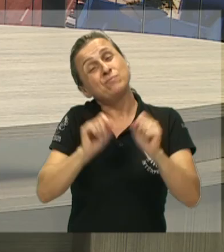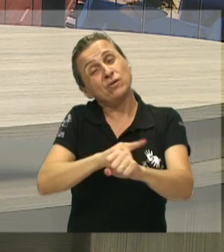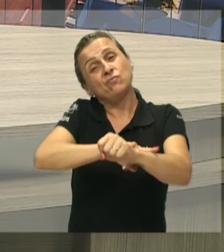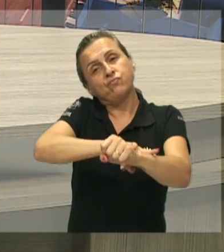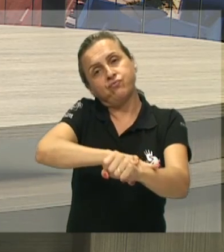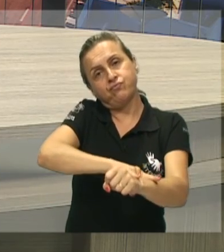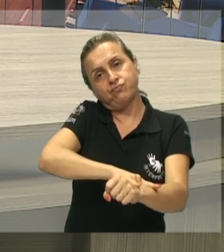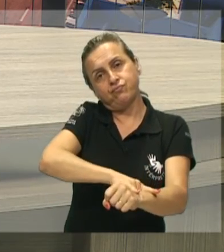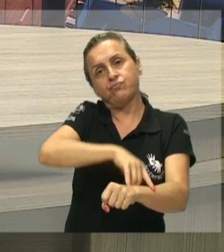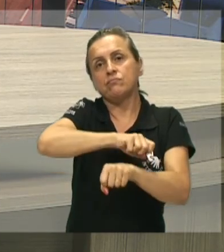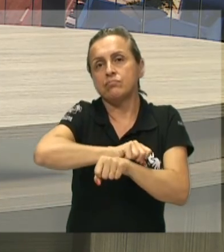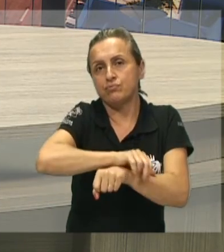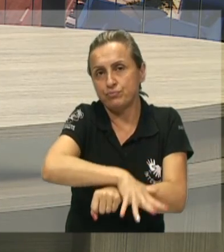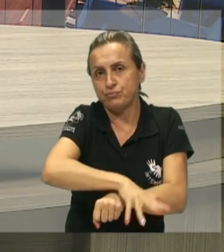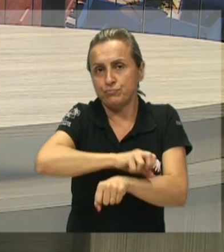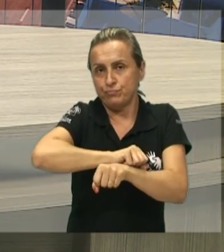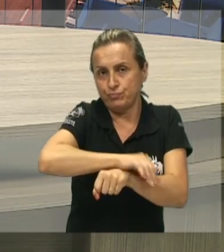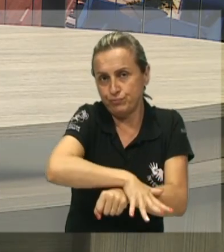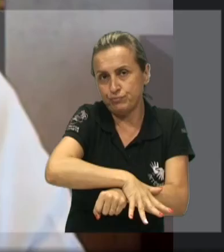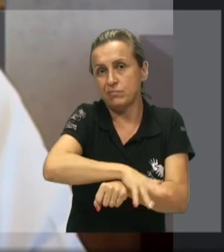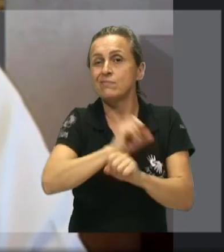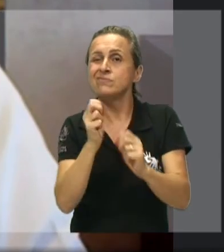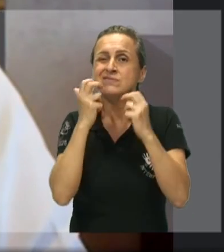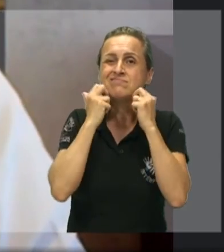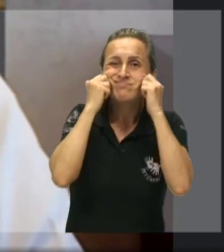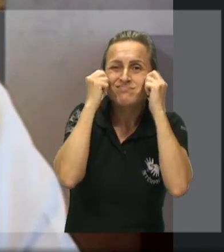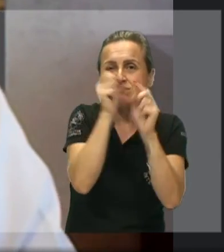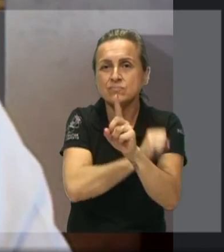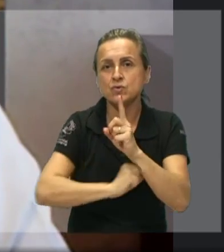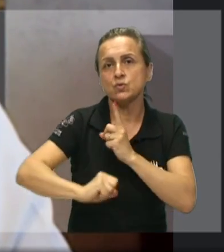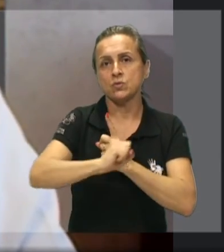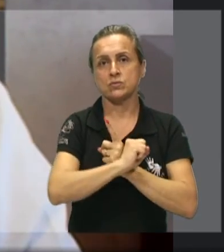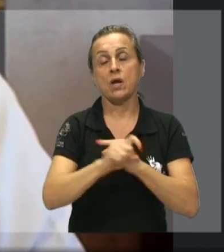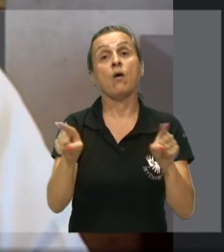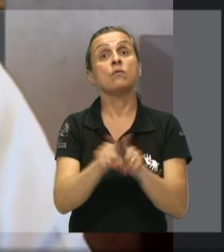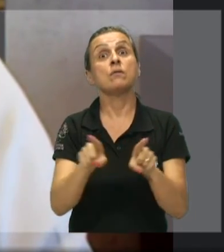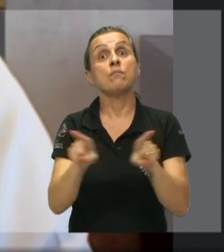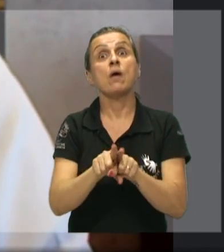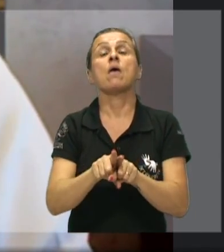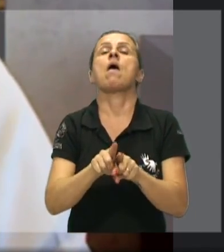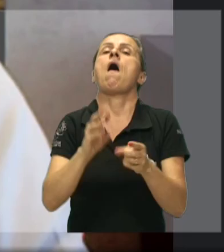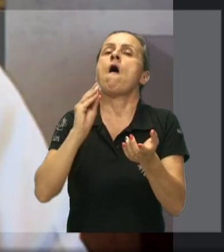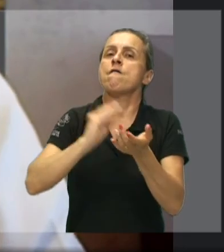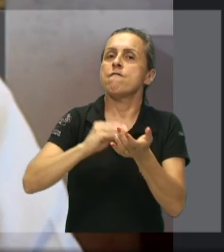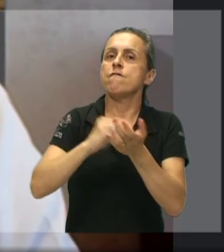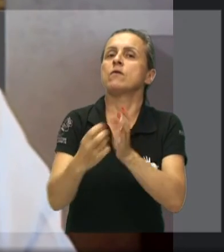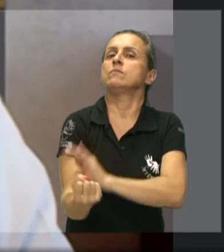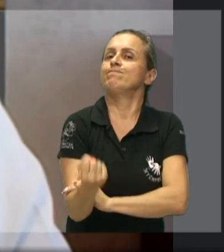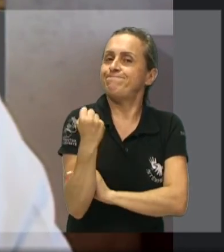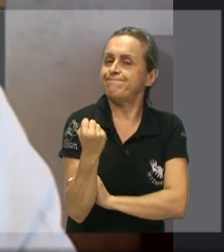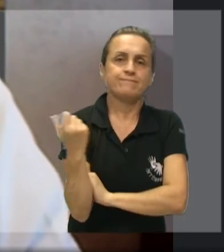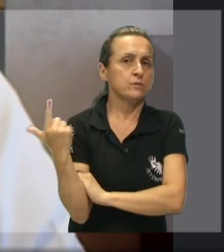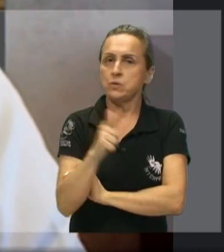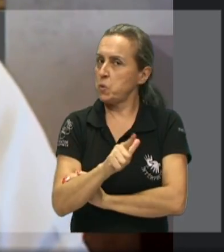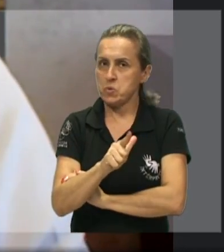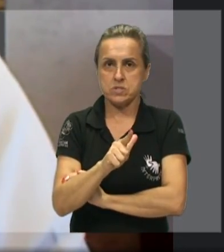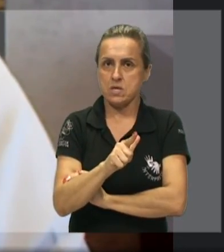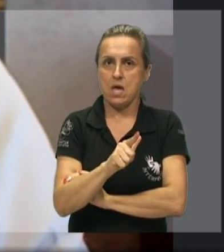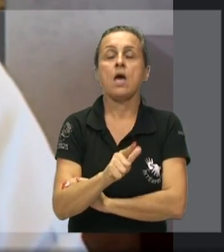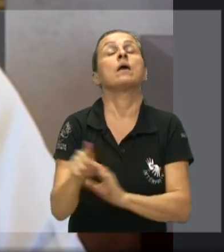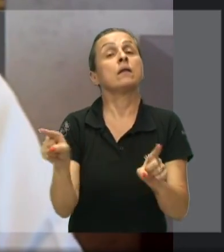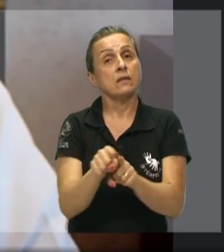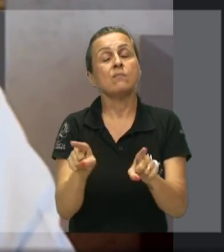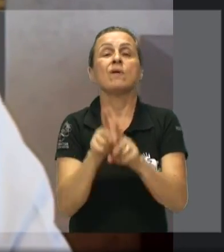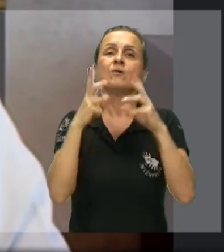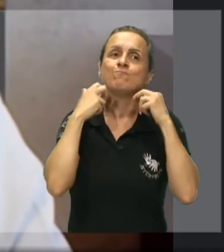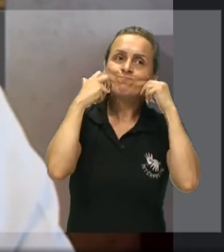certo constrangimento social, né? E a impotência também tem tratamento, mas a radioterapia também causa impotência